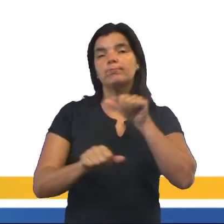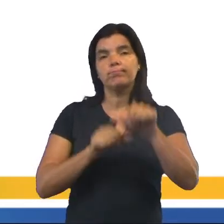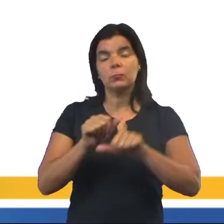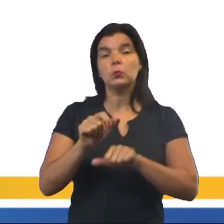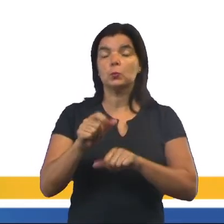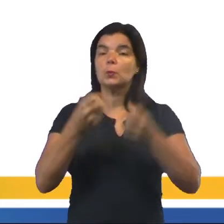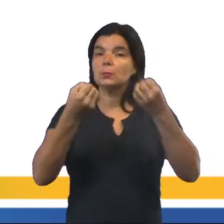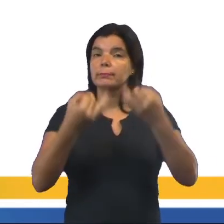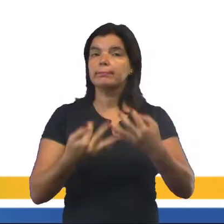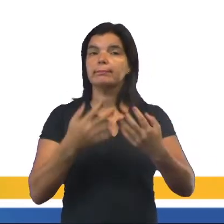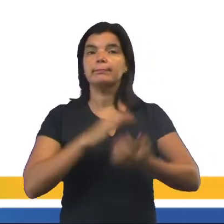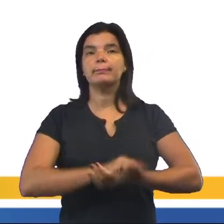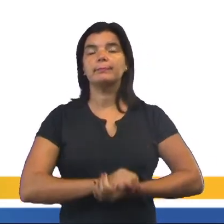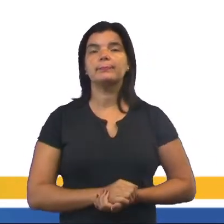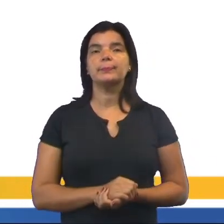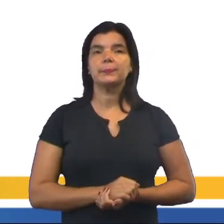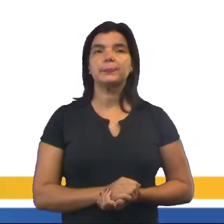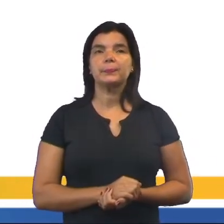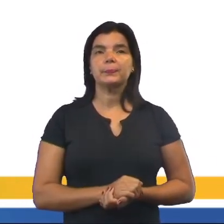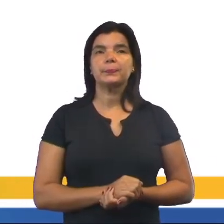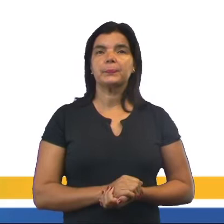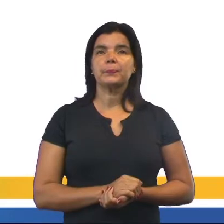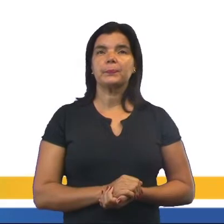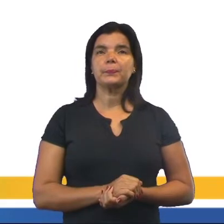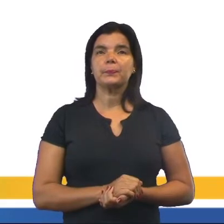o que eu quero dizer.